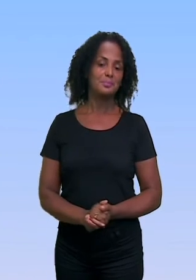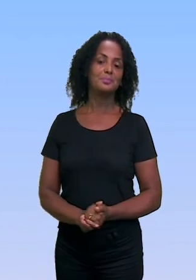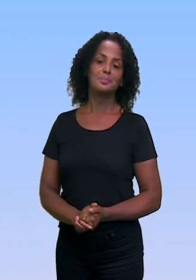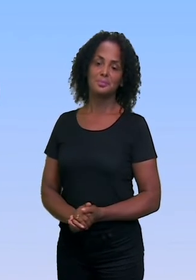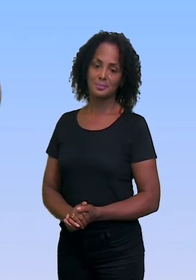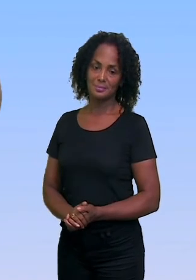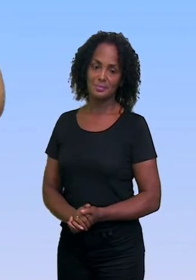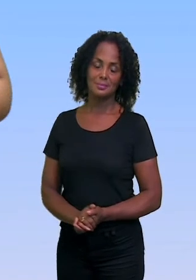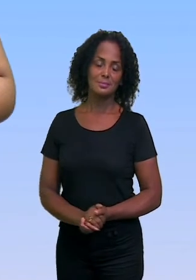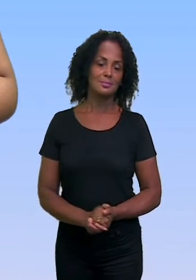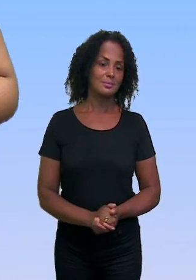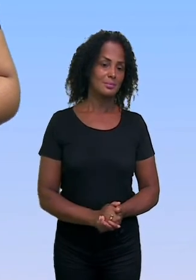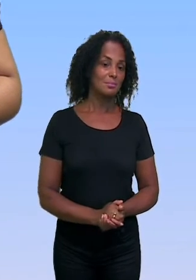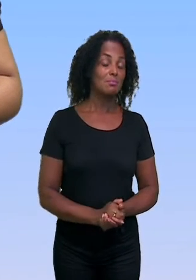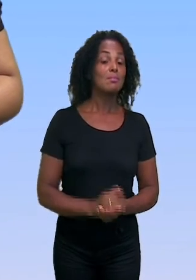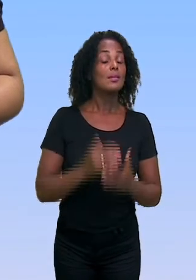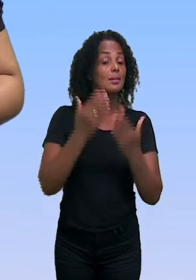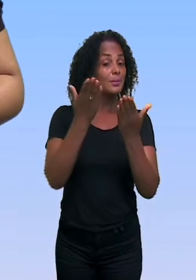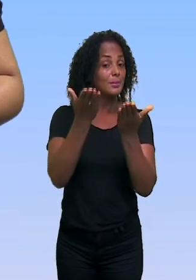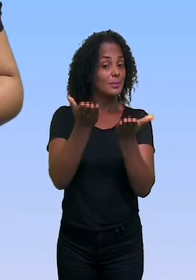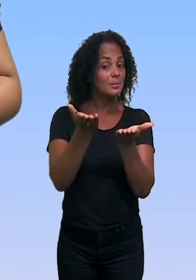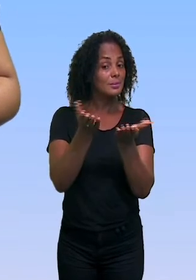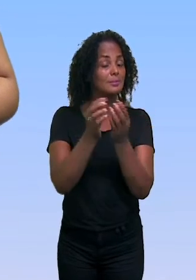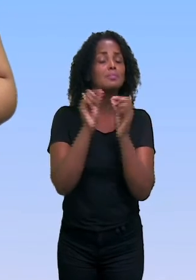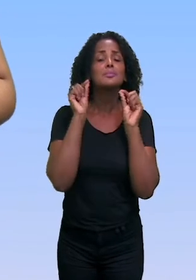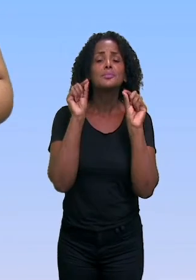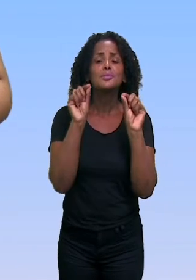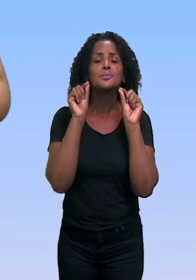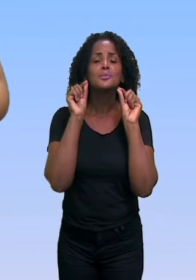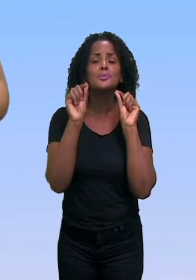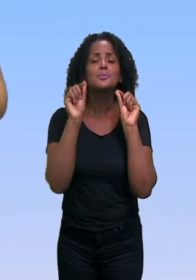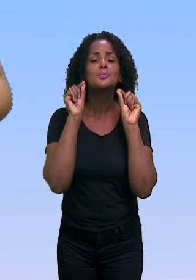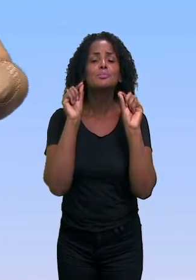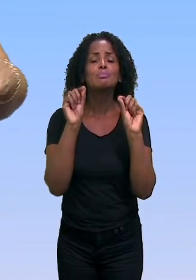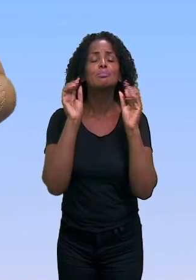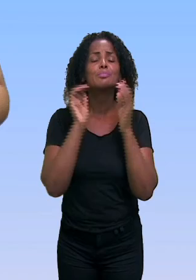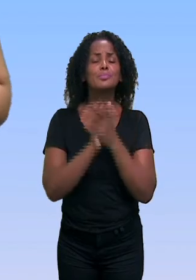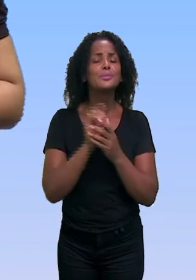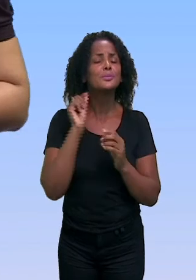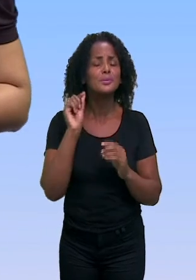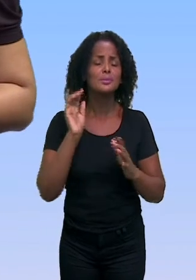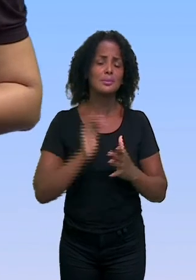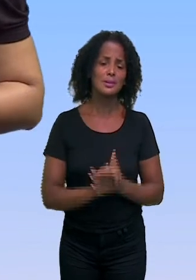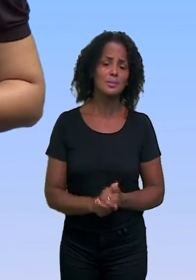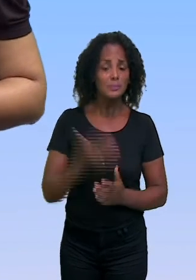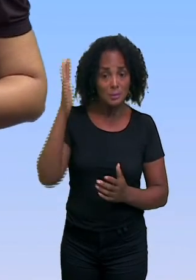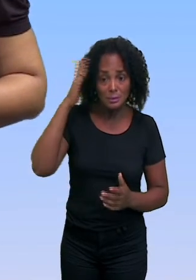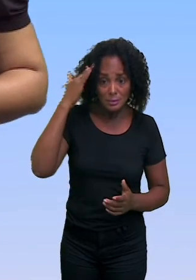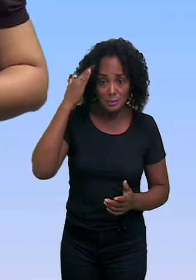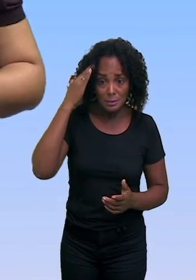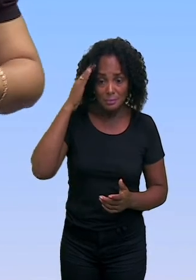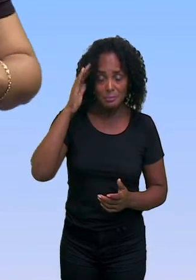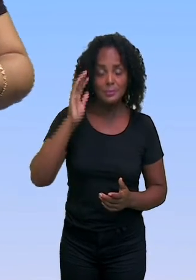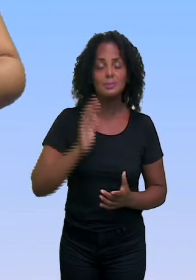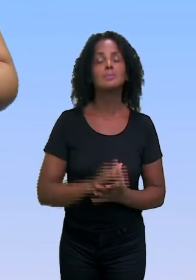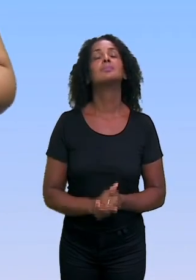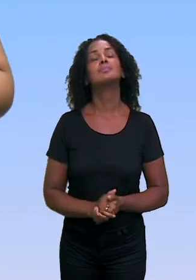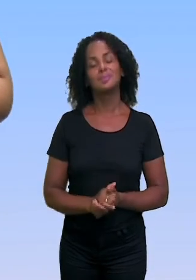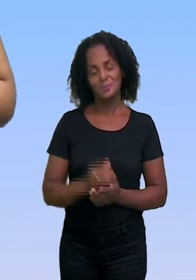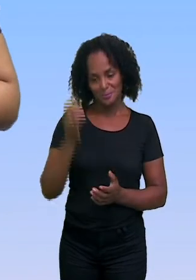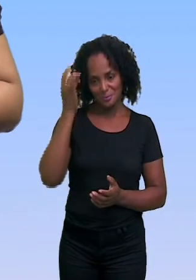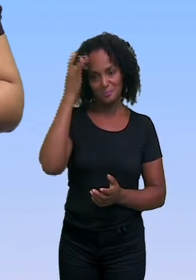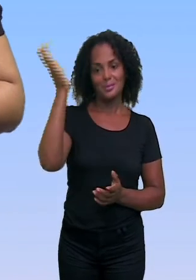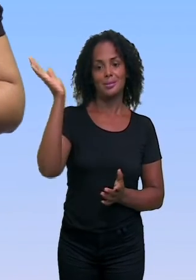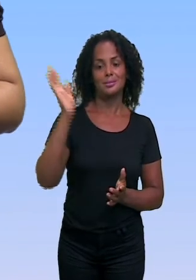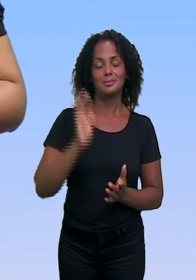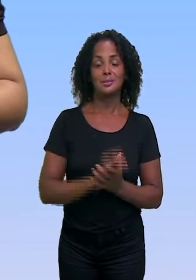fecha ah e esse aí Quem esse rapaz está representando gente a ficou